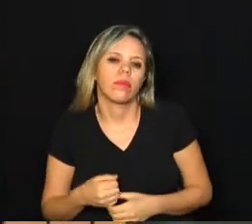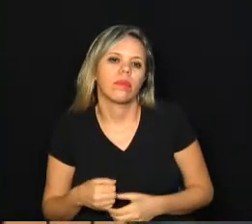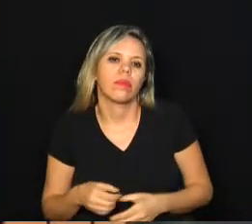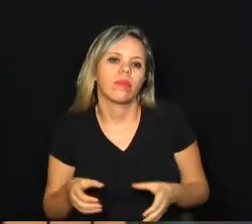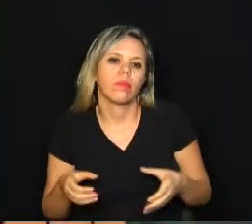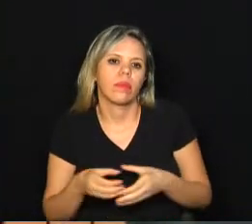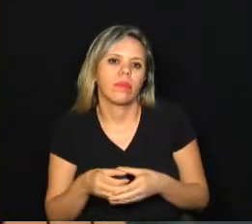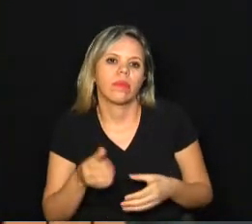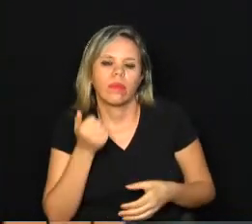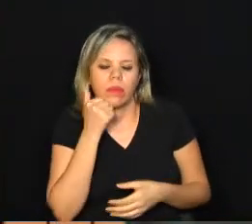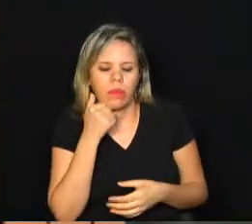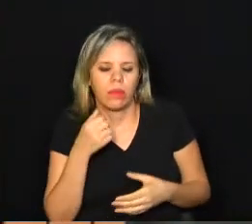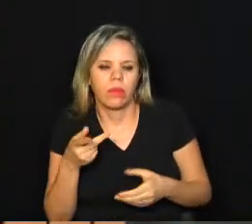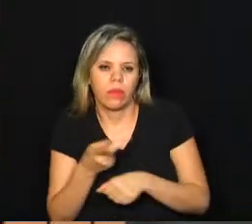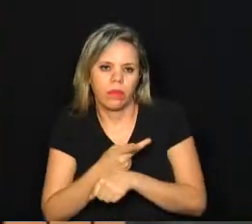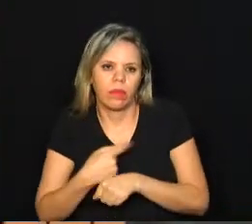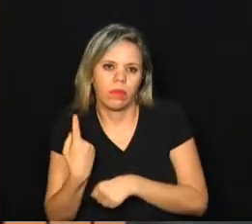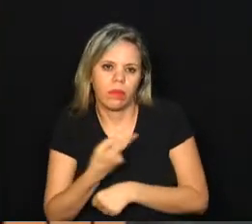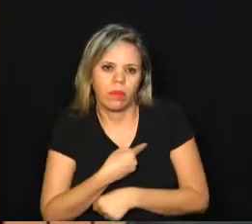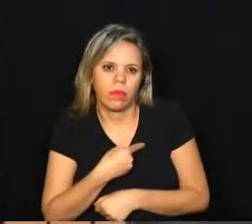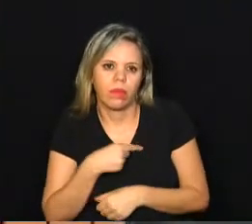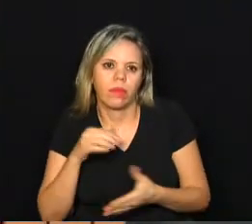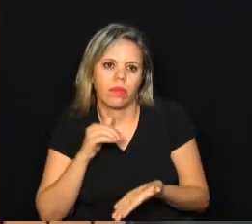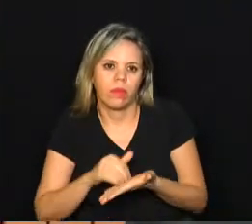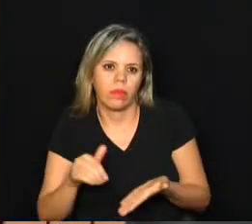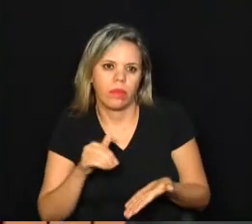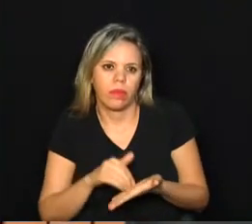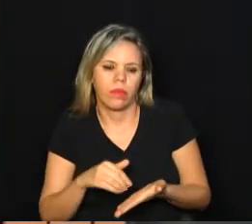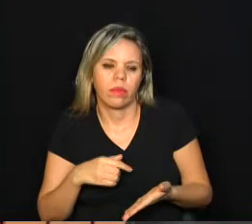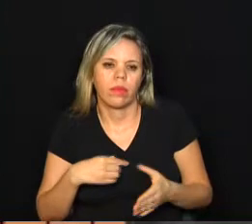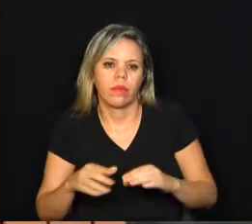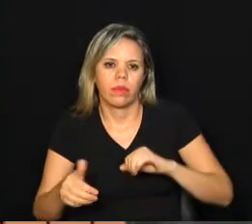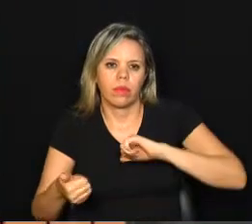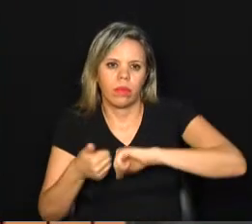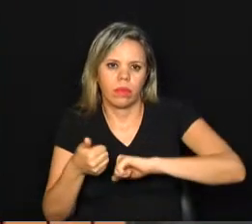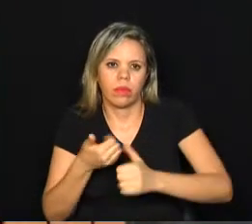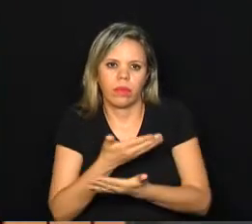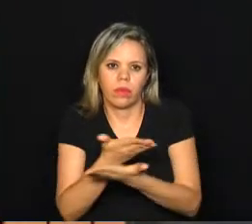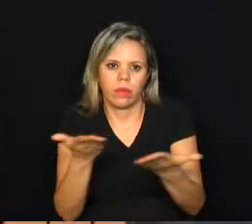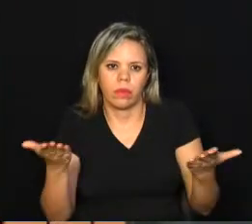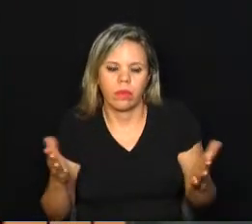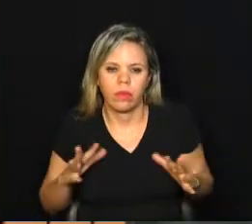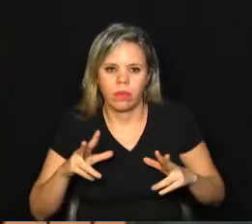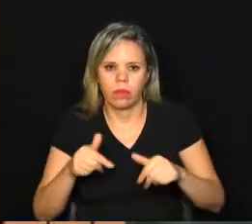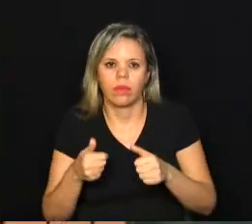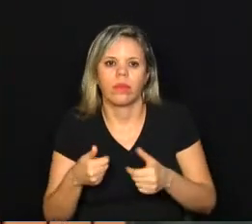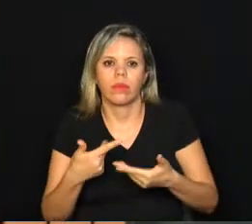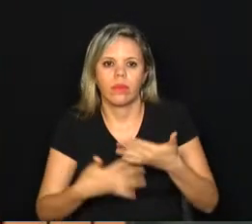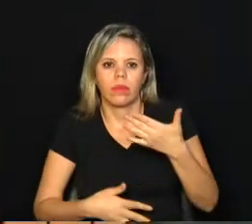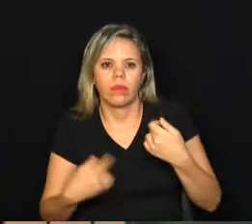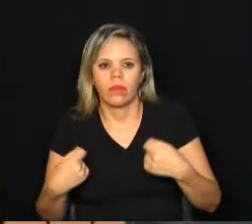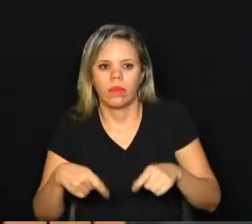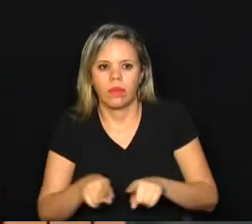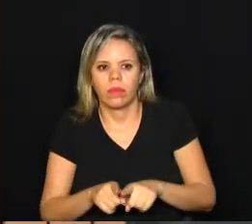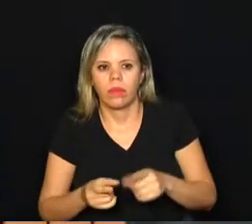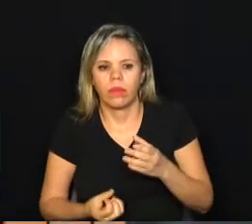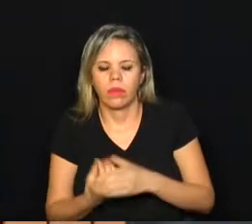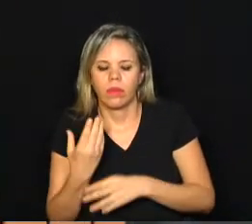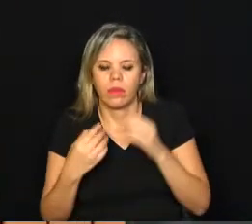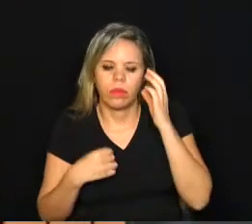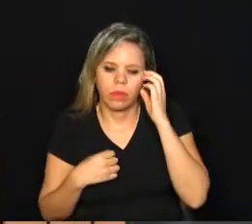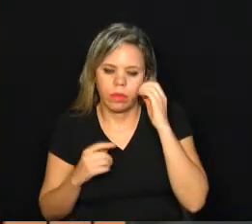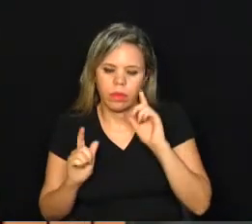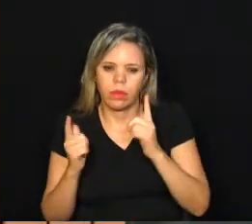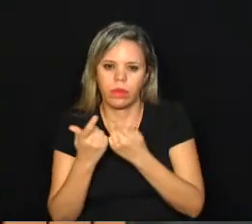grupos. Por favor, nos procure o nosso gabinete e a gente adiciona vocês. E todas essas demandas que ocorrem nesses grupos,